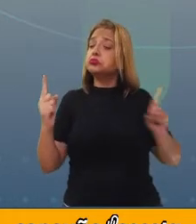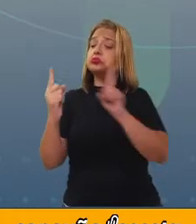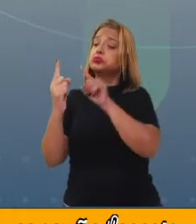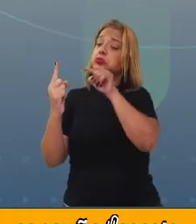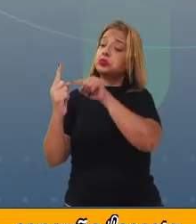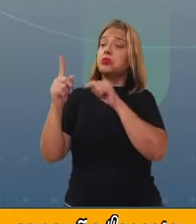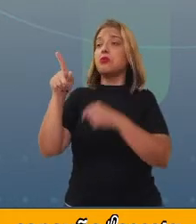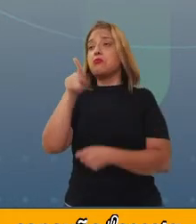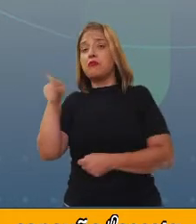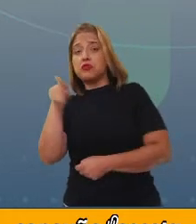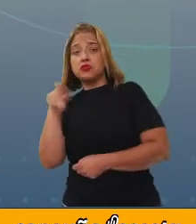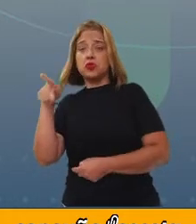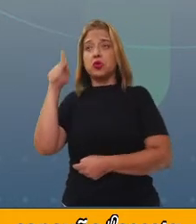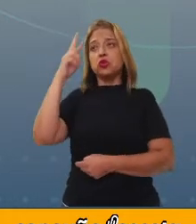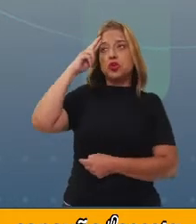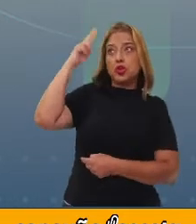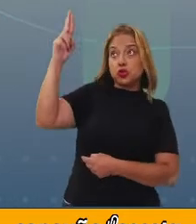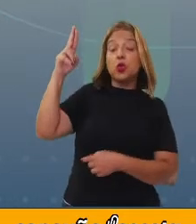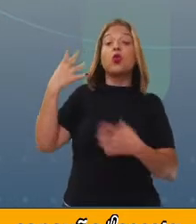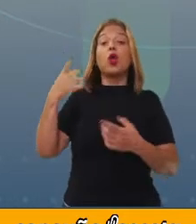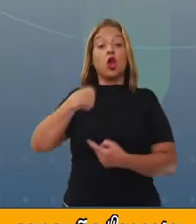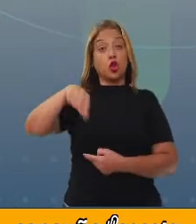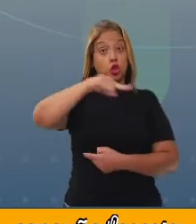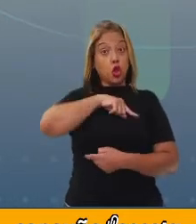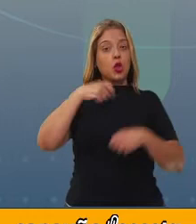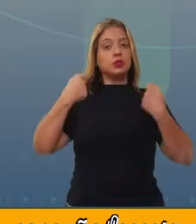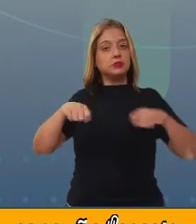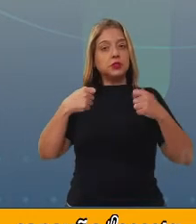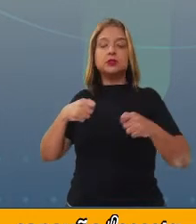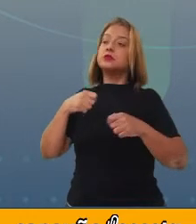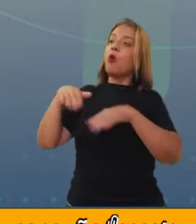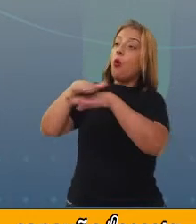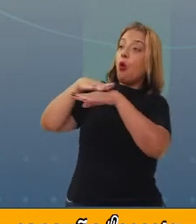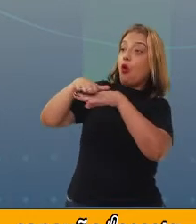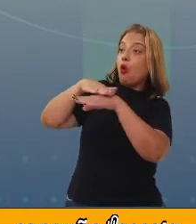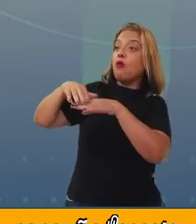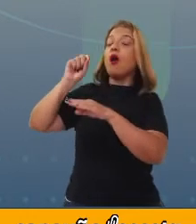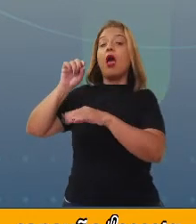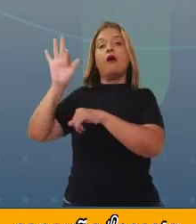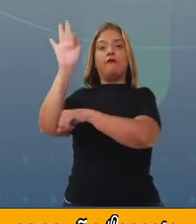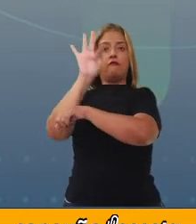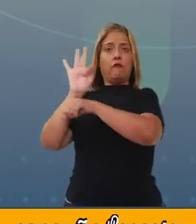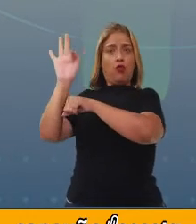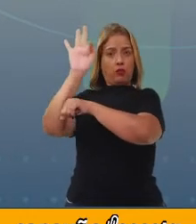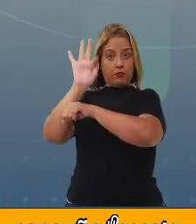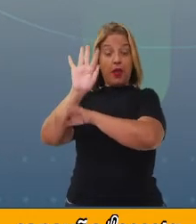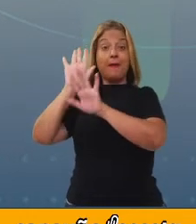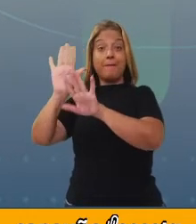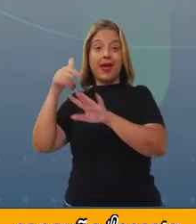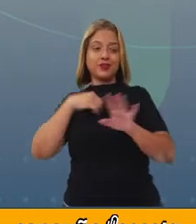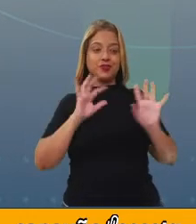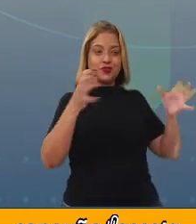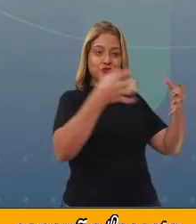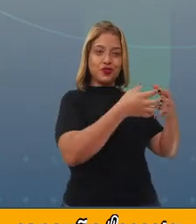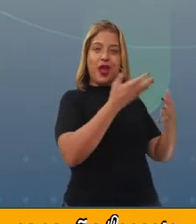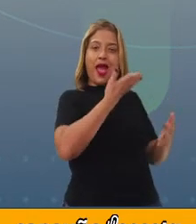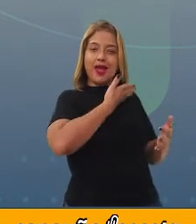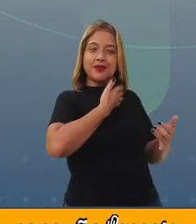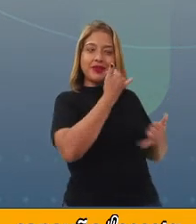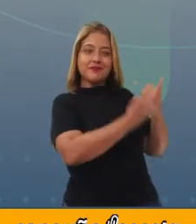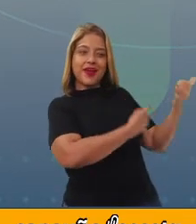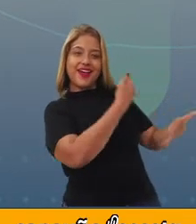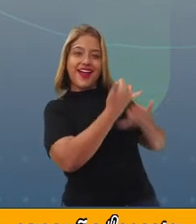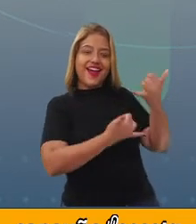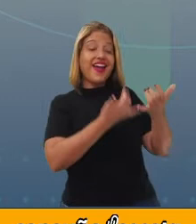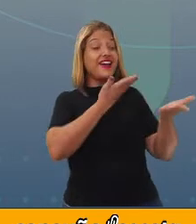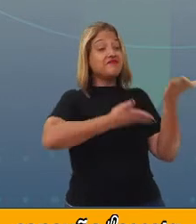escola, você acaba utilizando uma linguagem mais formal. Mas quando você está brincando com os seus amigos, é provável que você